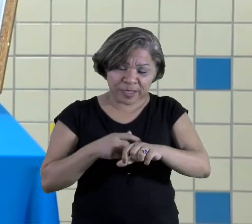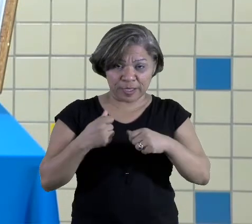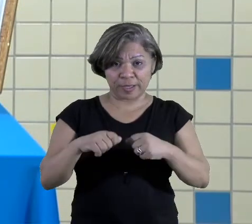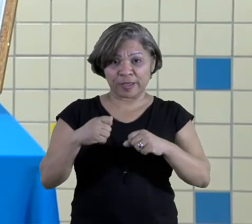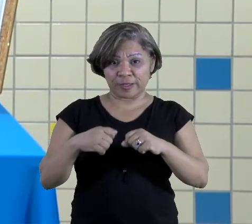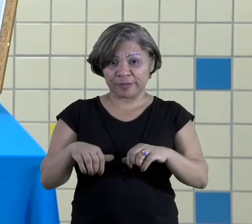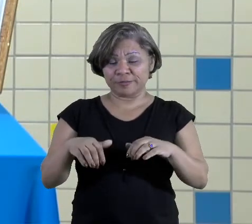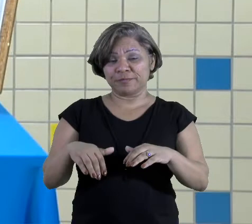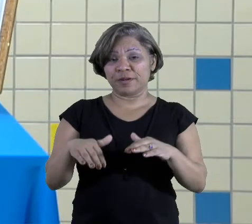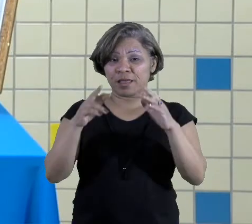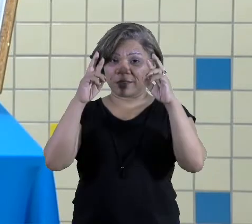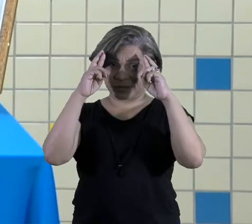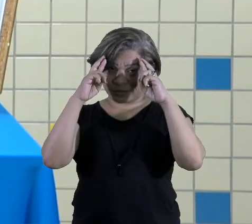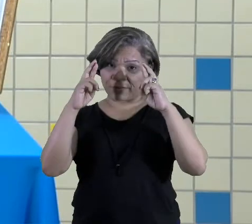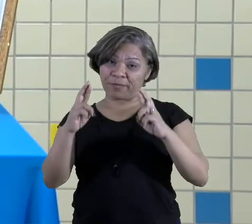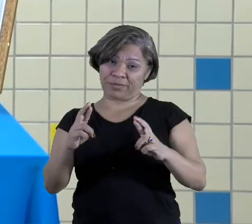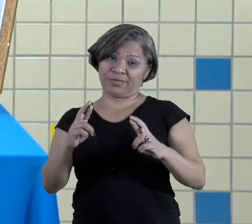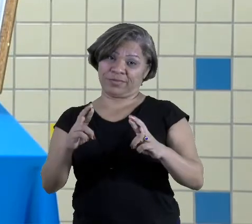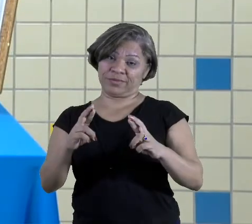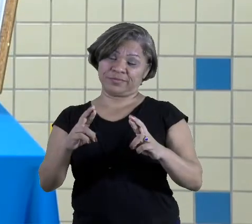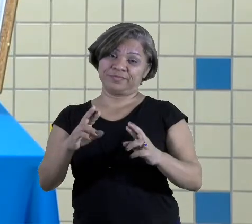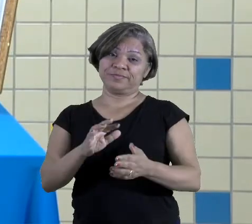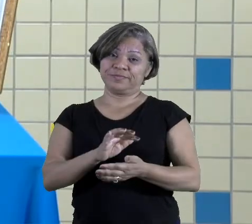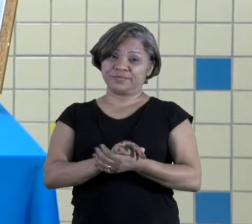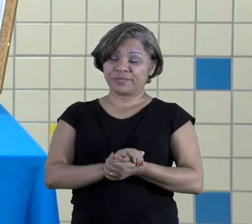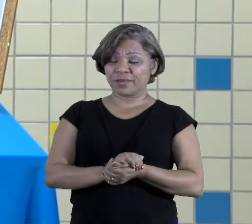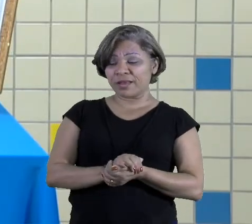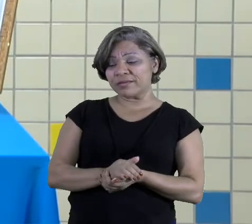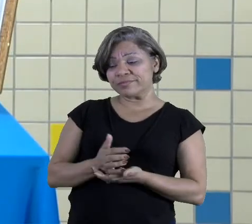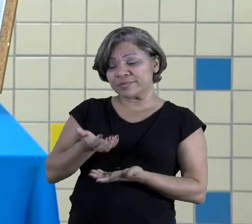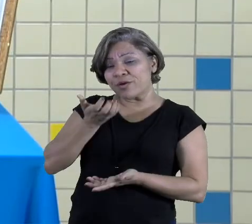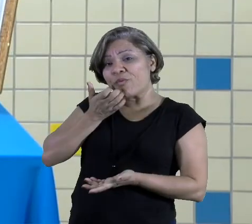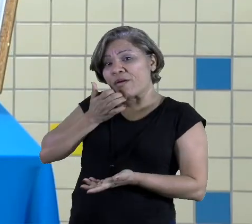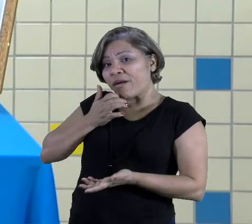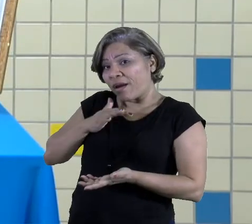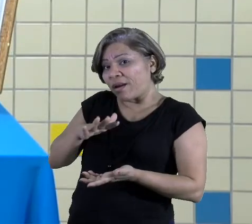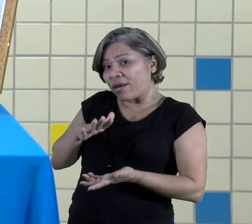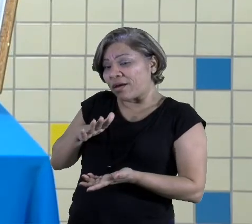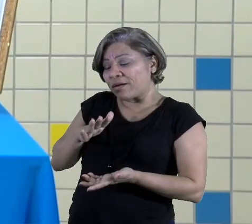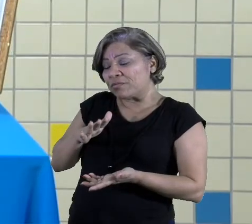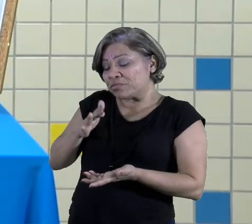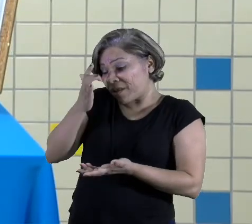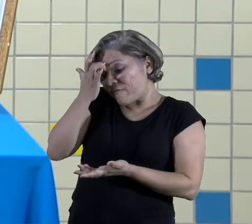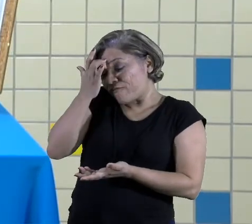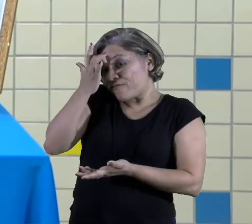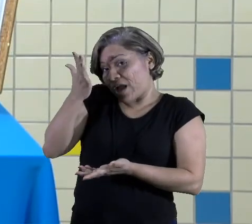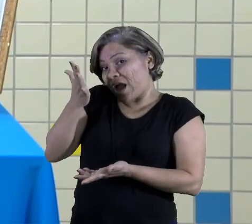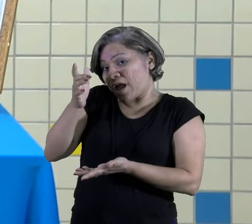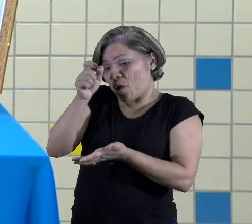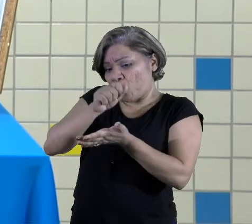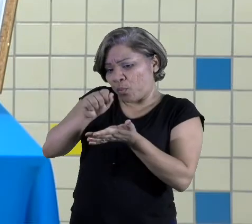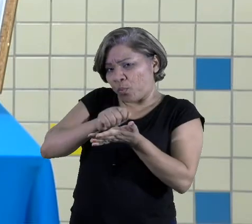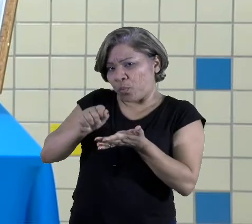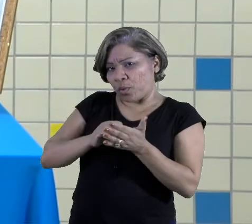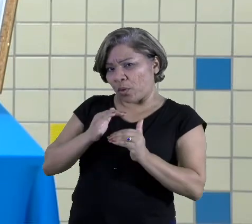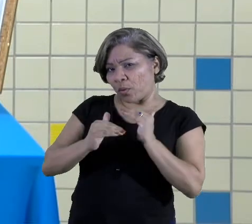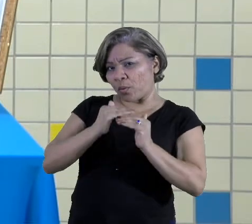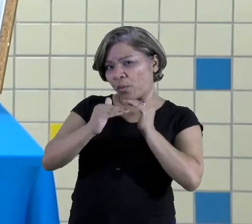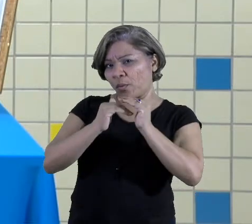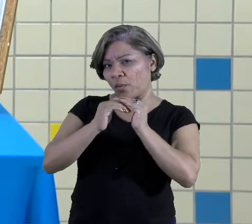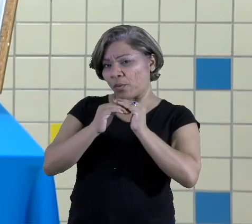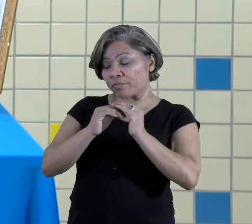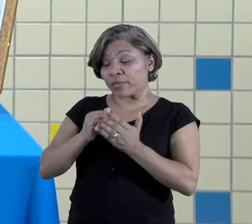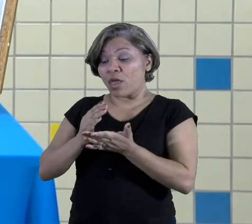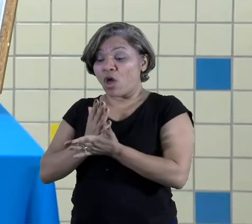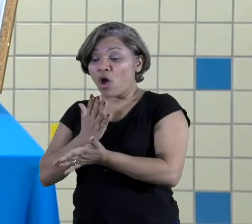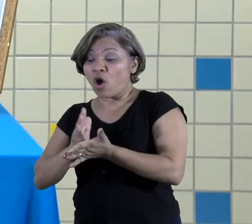respeitado. Então, algumas crianças têm um pouco mais de facilidade para desenvolver sua escrita. Algumas outras